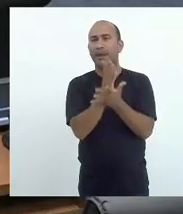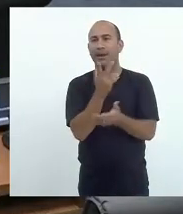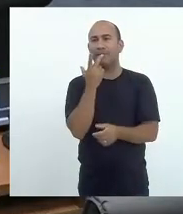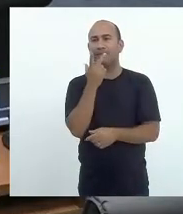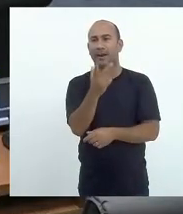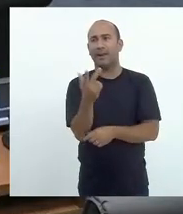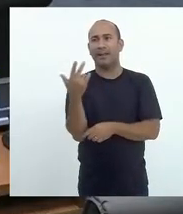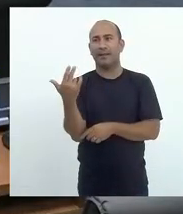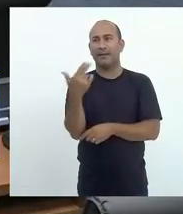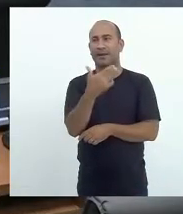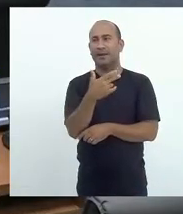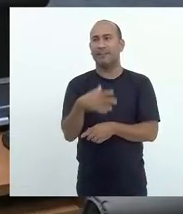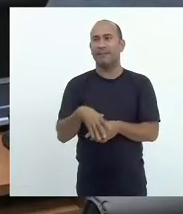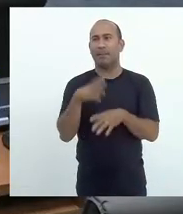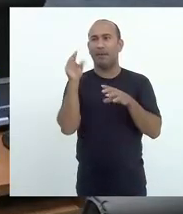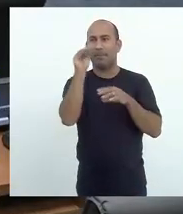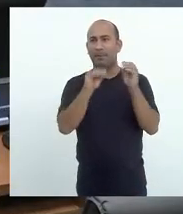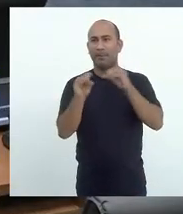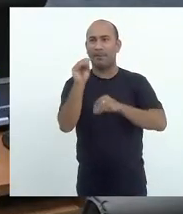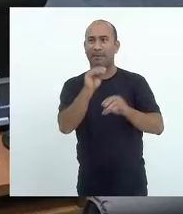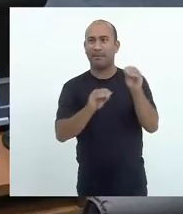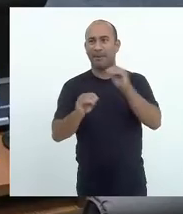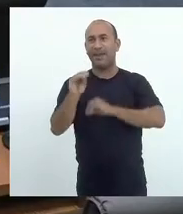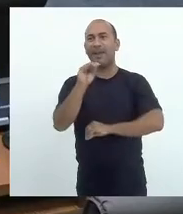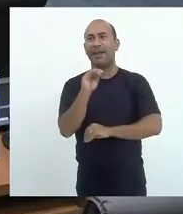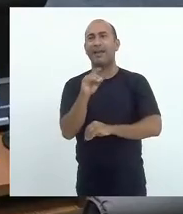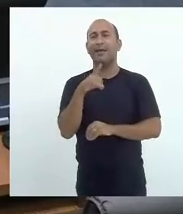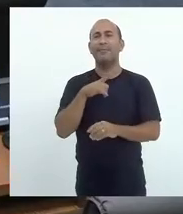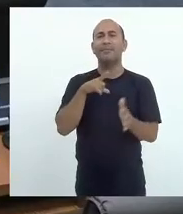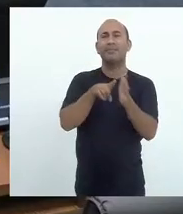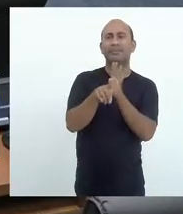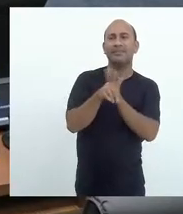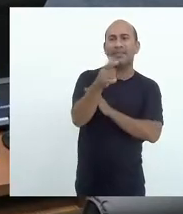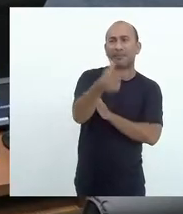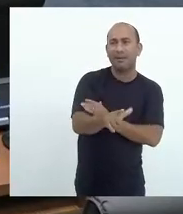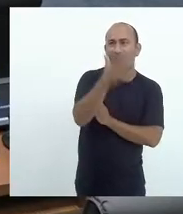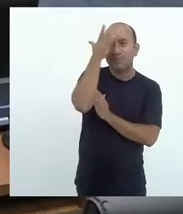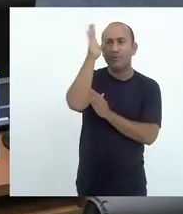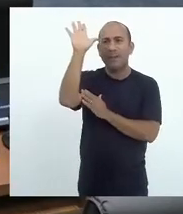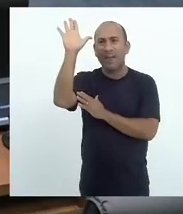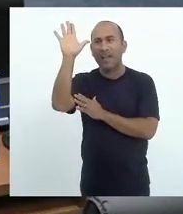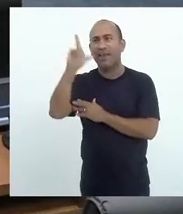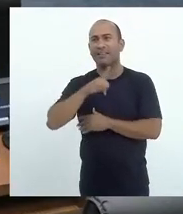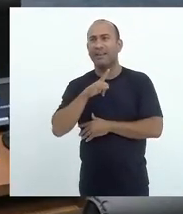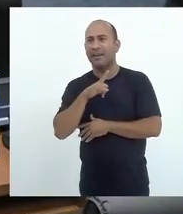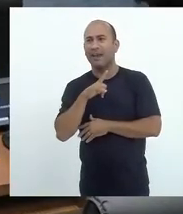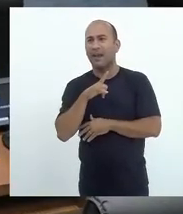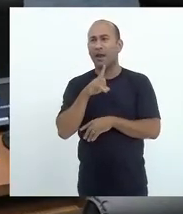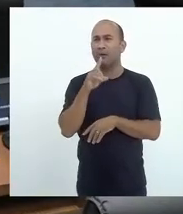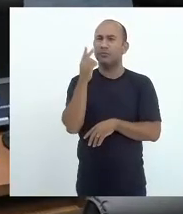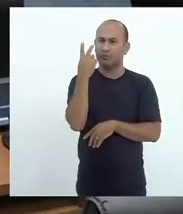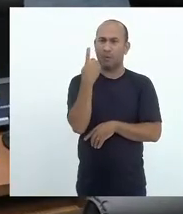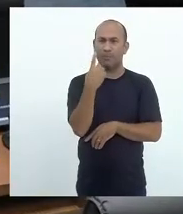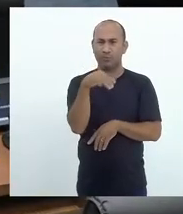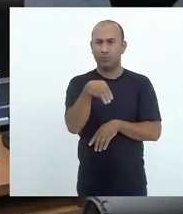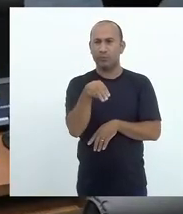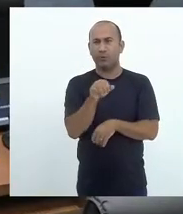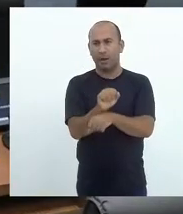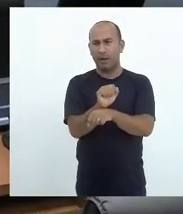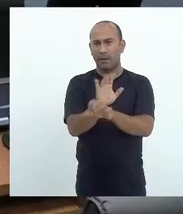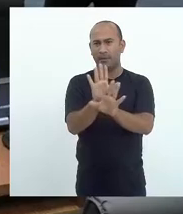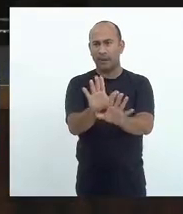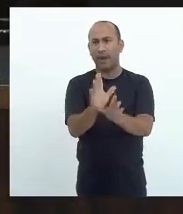atrás. Tem mais alguém para abstenção ou não? Não. Não. Espera aí, já. Só um minutinho, por favor. Terminou